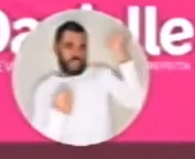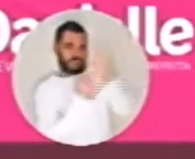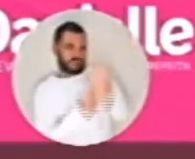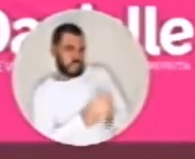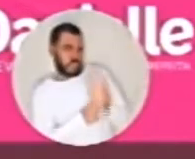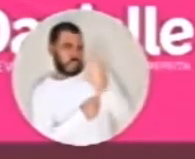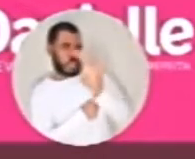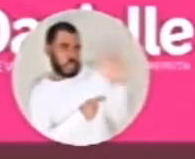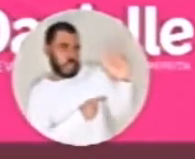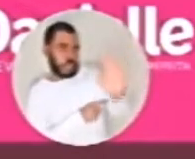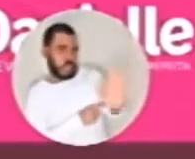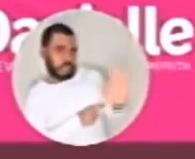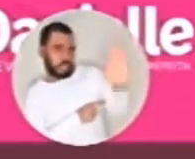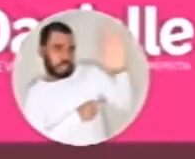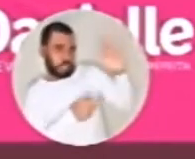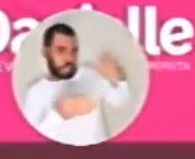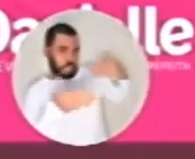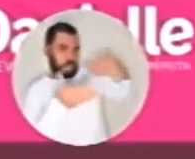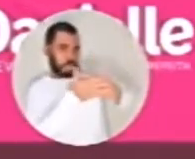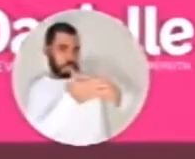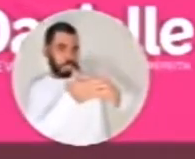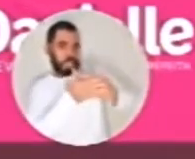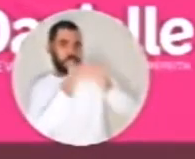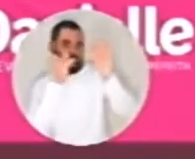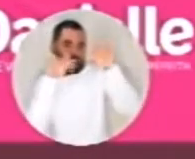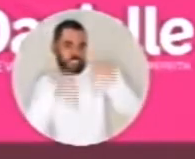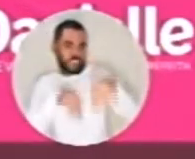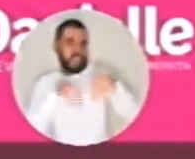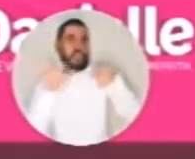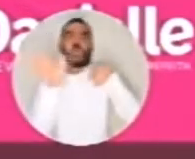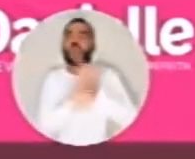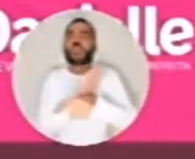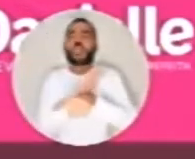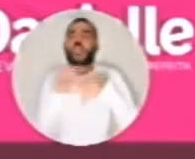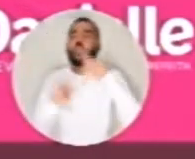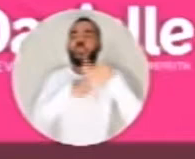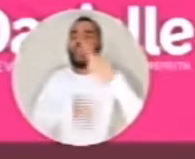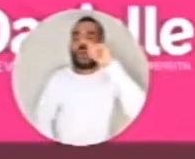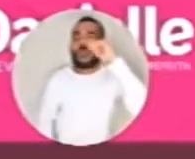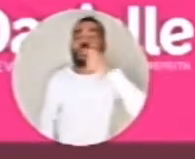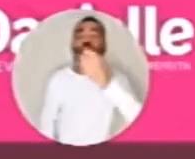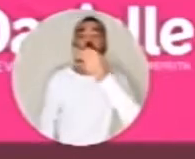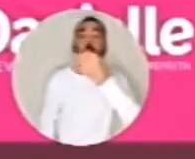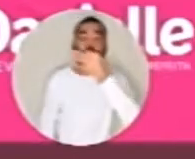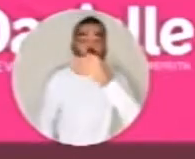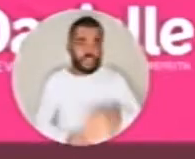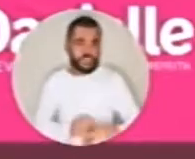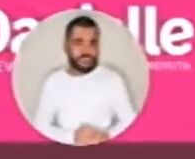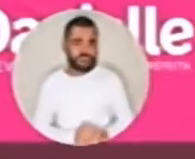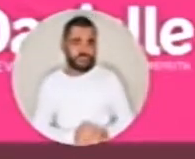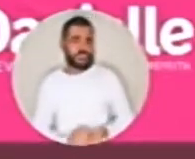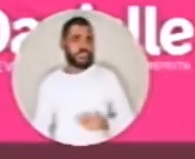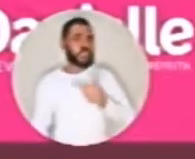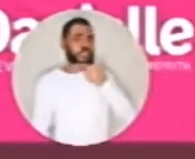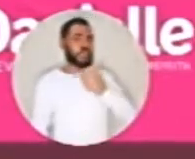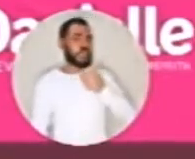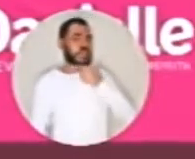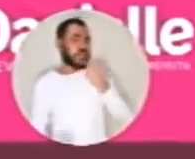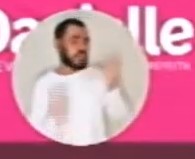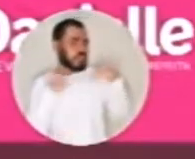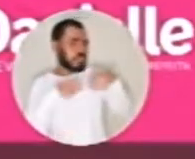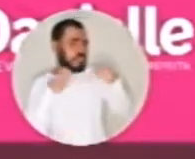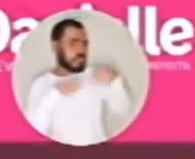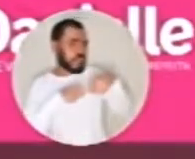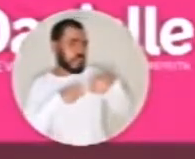nós perguntamos o que o aracajuano achou. Será que vai ter cargo para essa turma toda? Será que o cofre da prefeitura vai